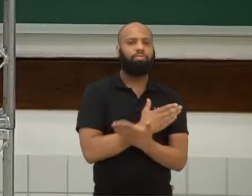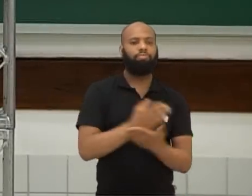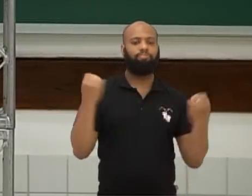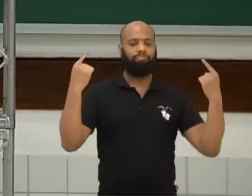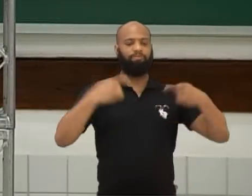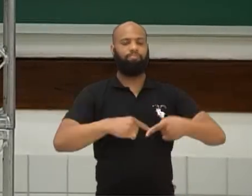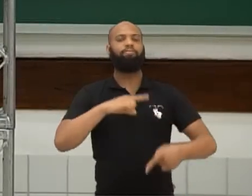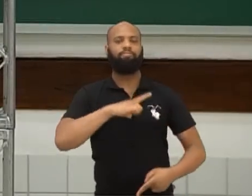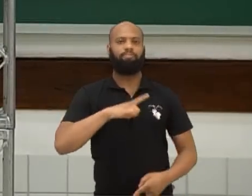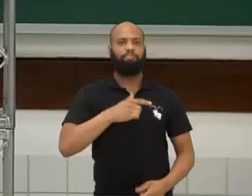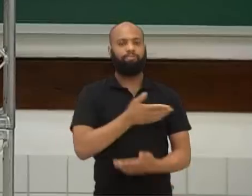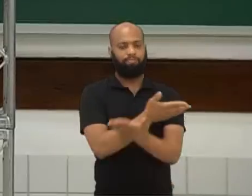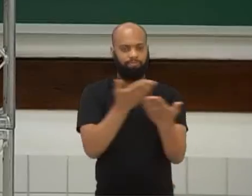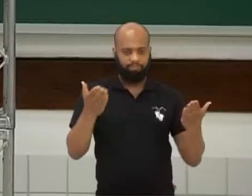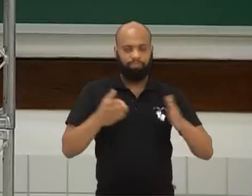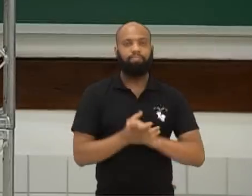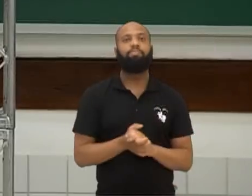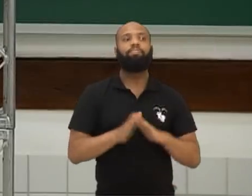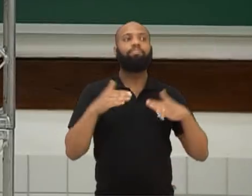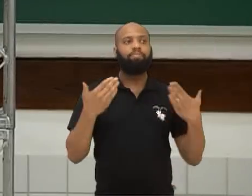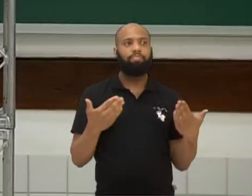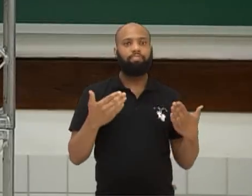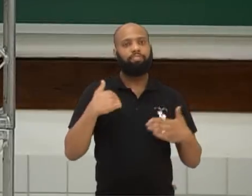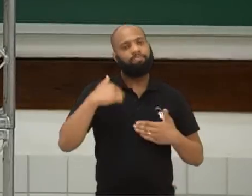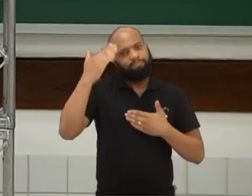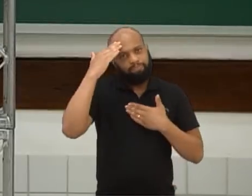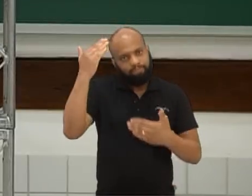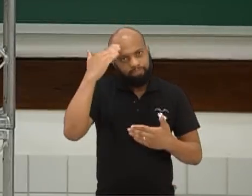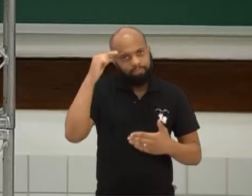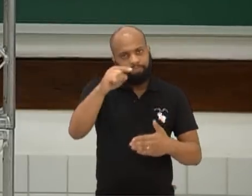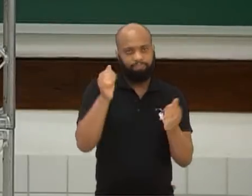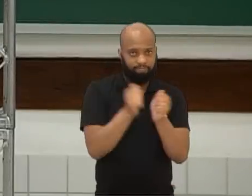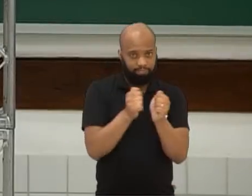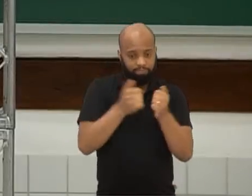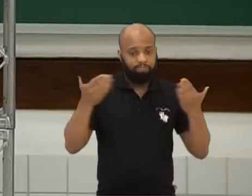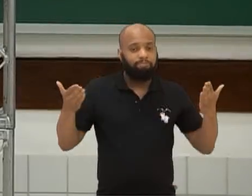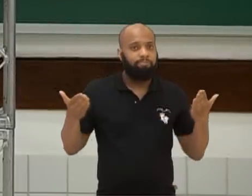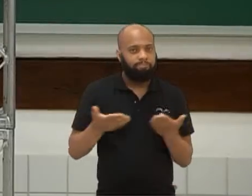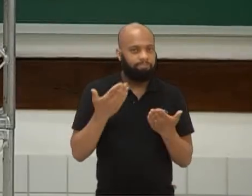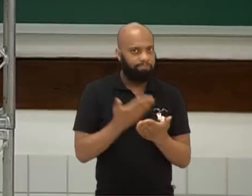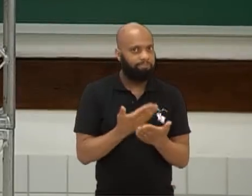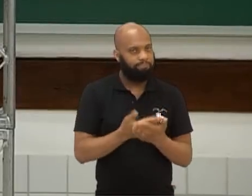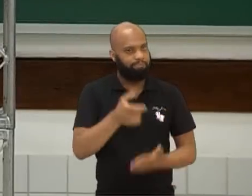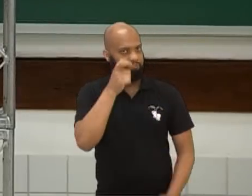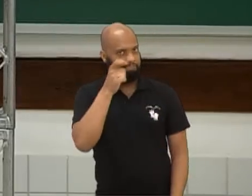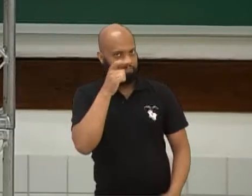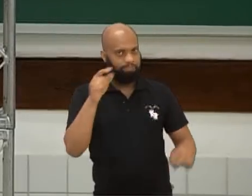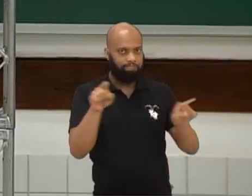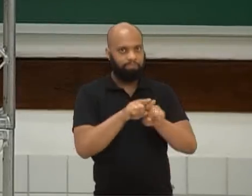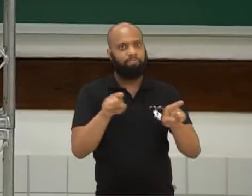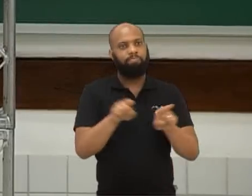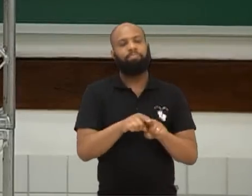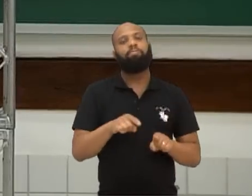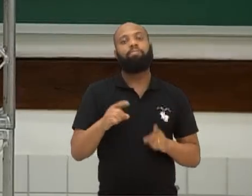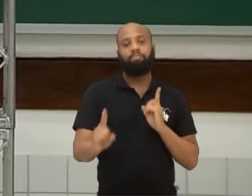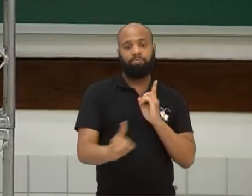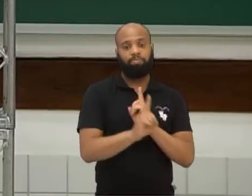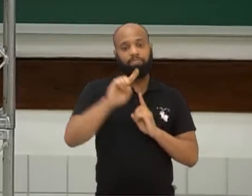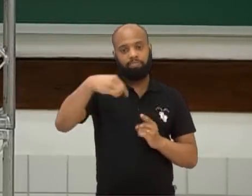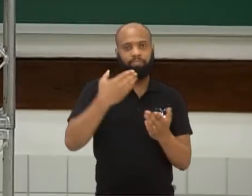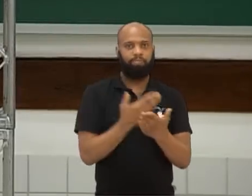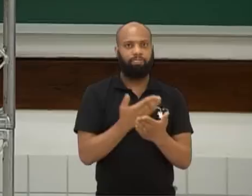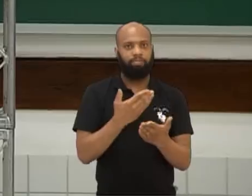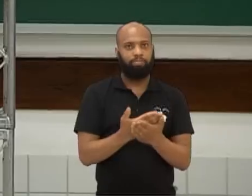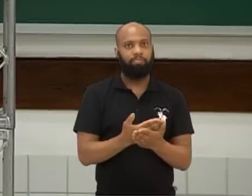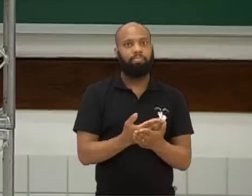desafios para vocês. Então, gente, agradeço a participação de vocês, tá? Nessa mais uma aula. Nos vemos em